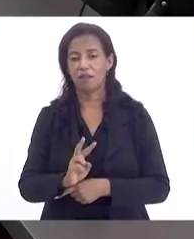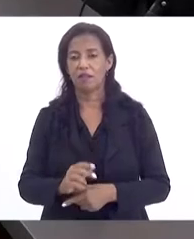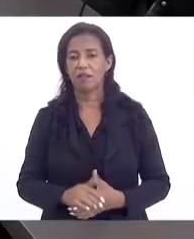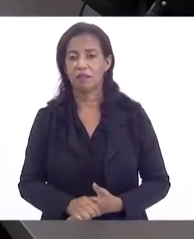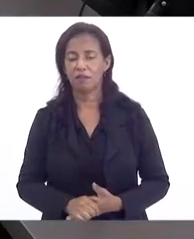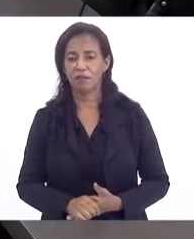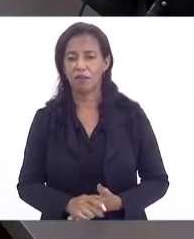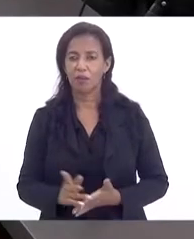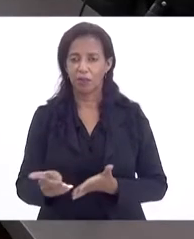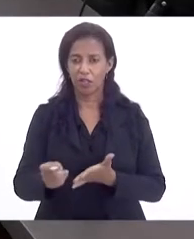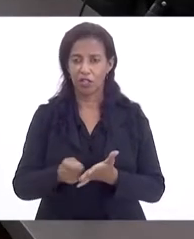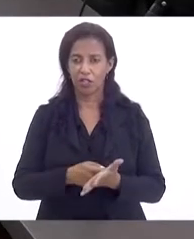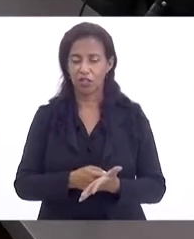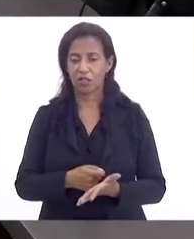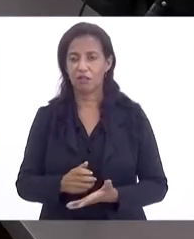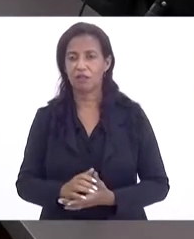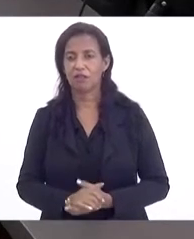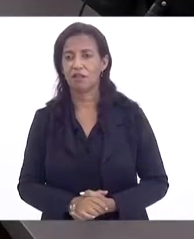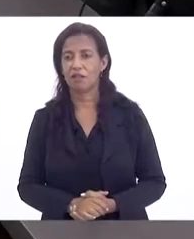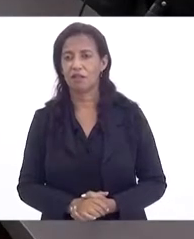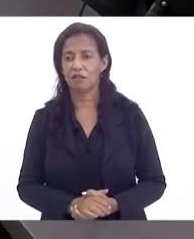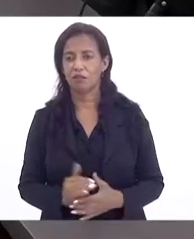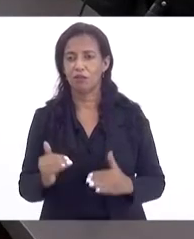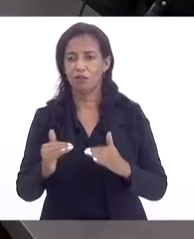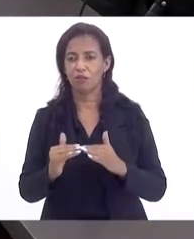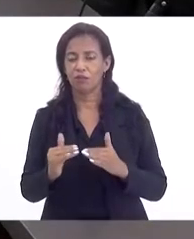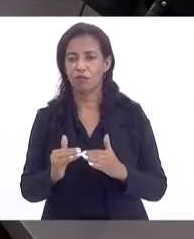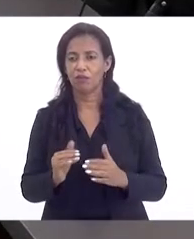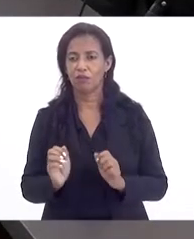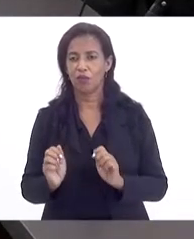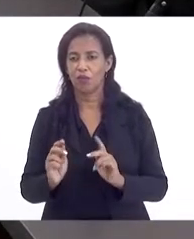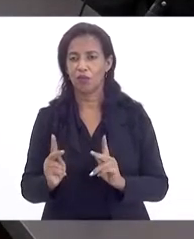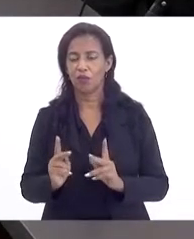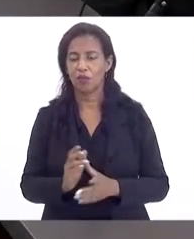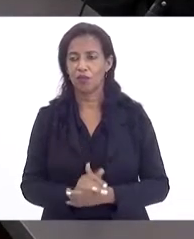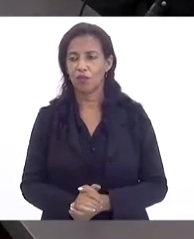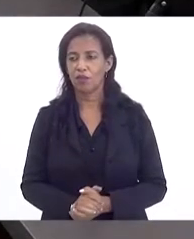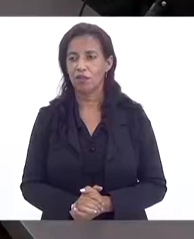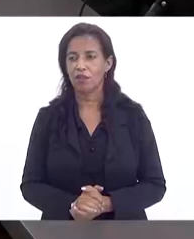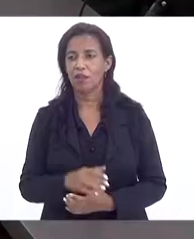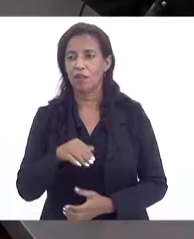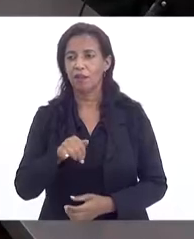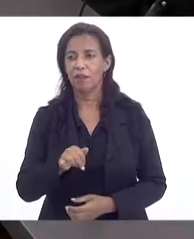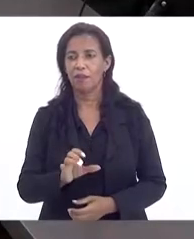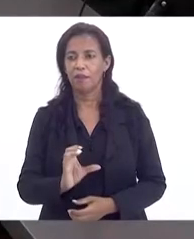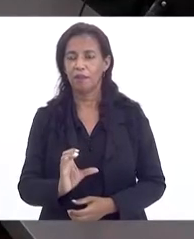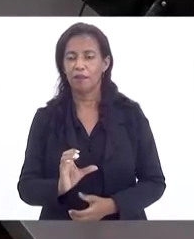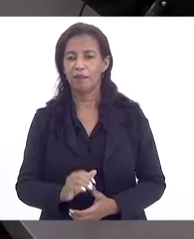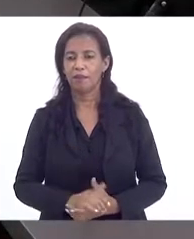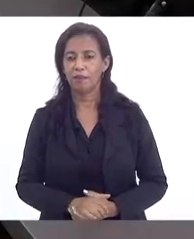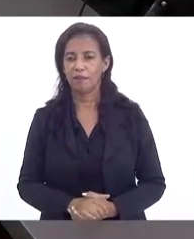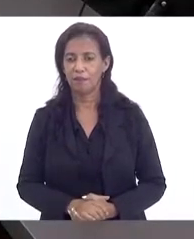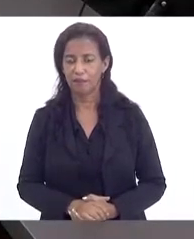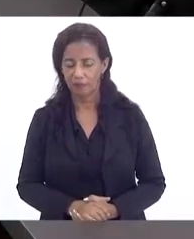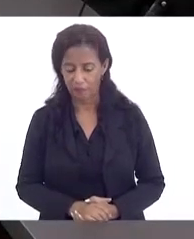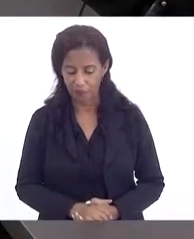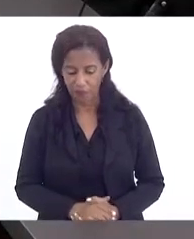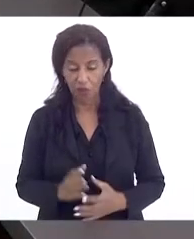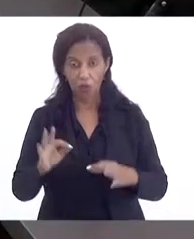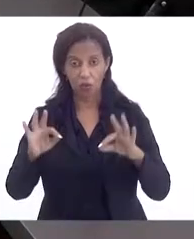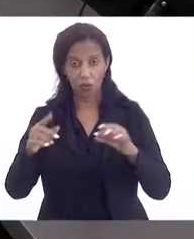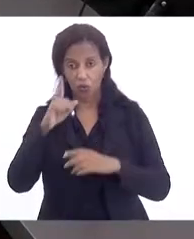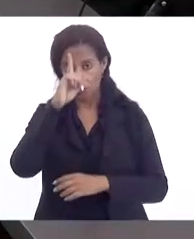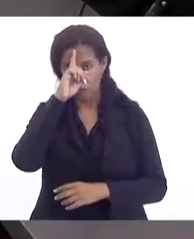e prescrição, eu concordo. Ok, em discussão ainda, deputado Carlos Mink. Porque toda clínica tem que ter um